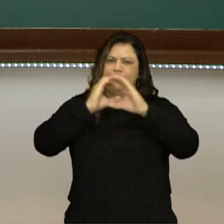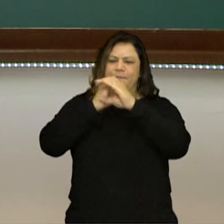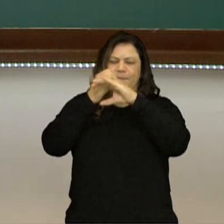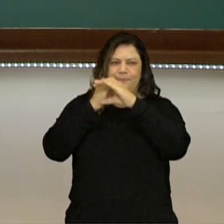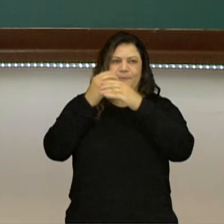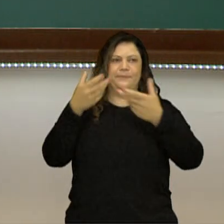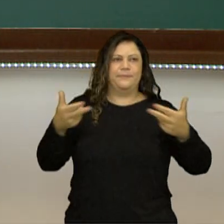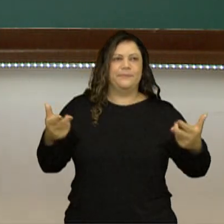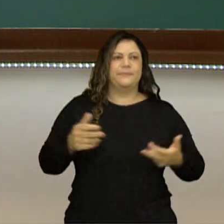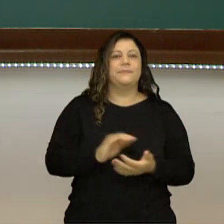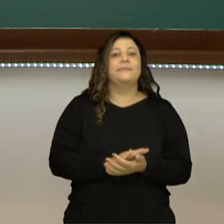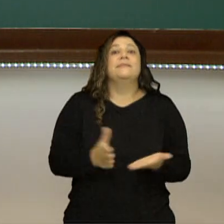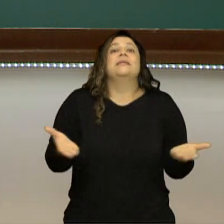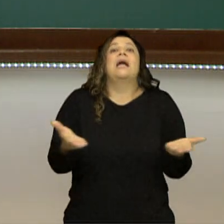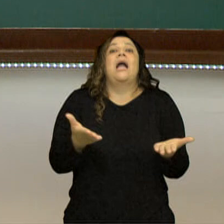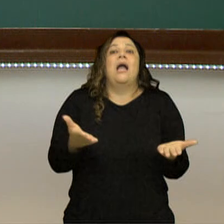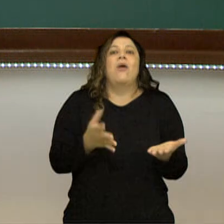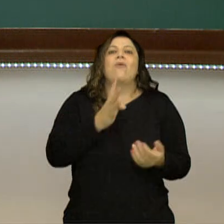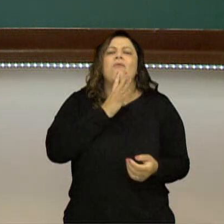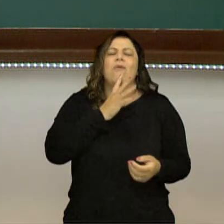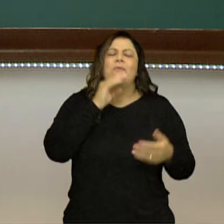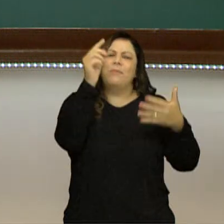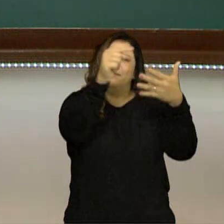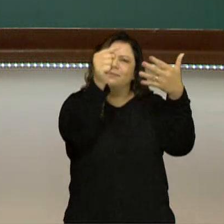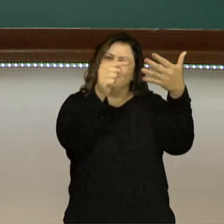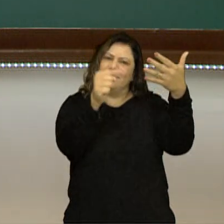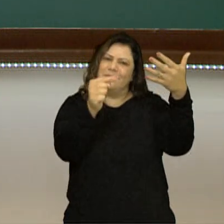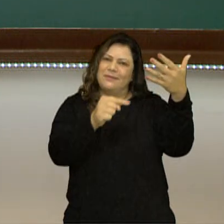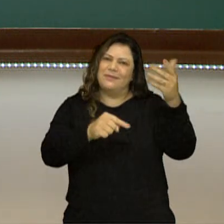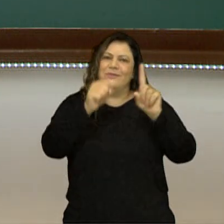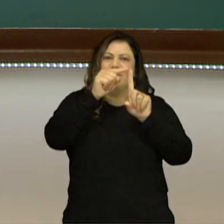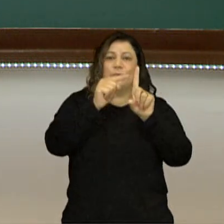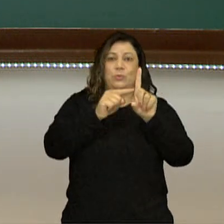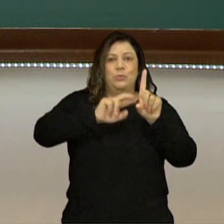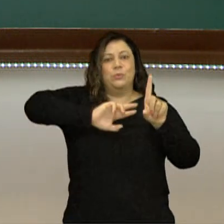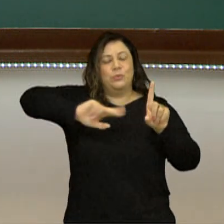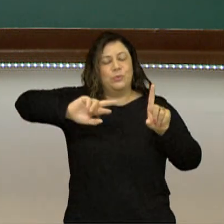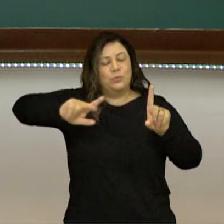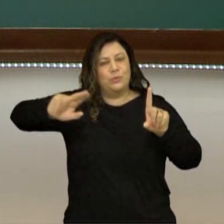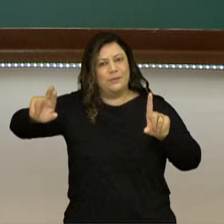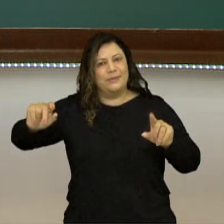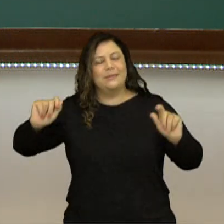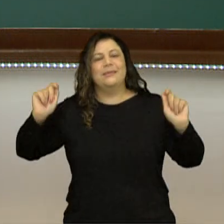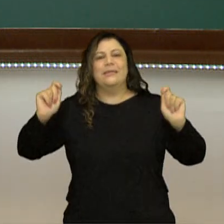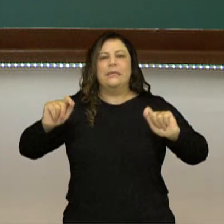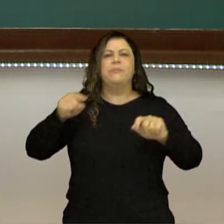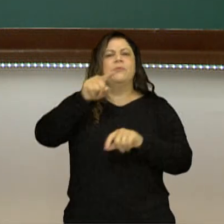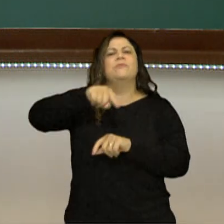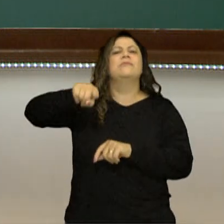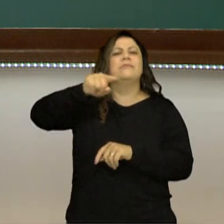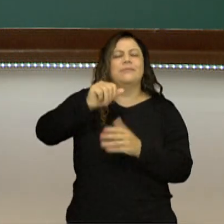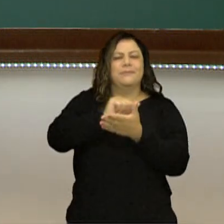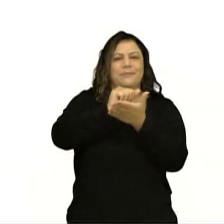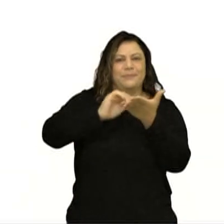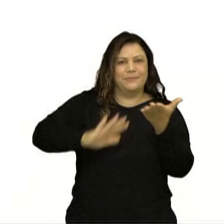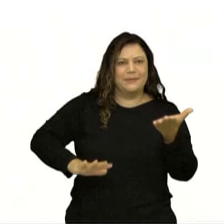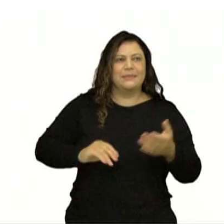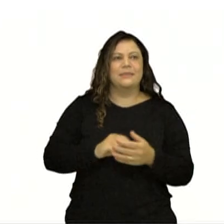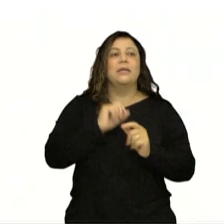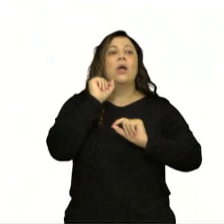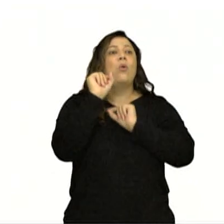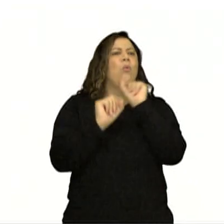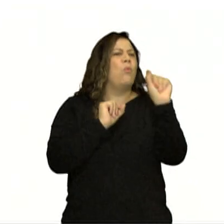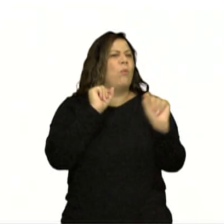esse formato. Agora que a gente conheceu alguns tipos de câmeras, né, de aparelhos de câmera fotográfica, vamos a mais uma atividade.